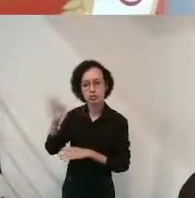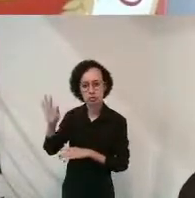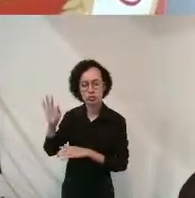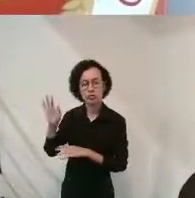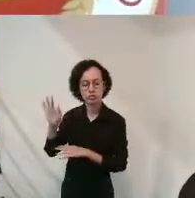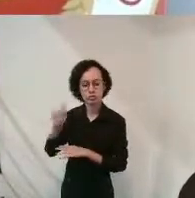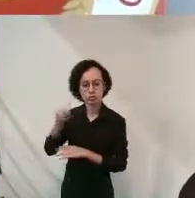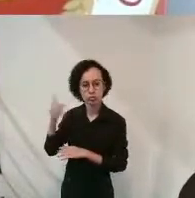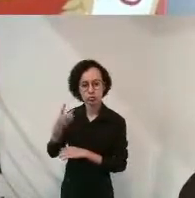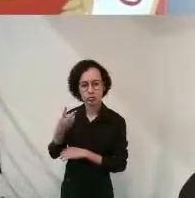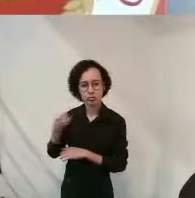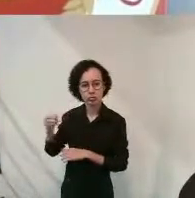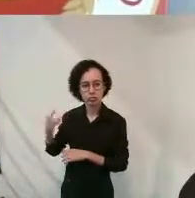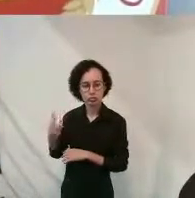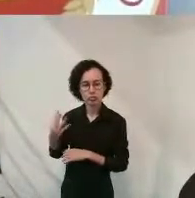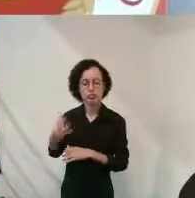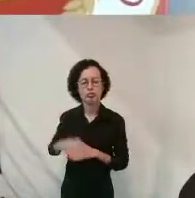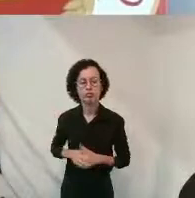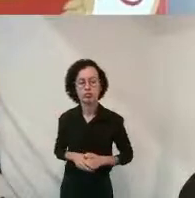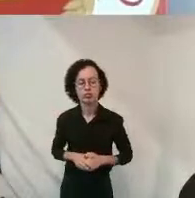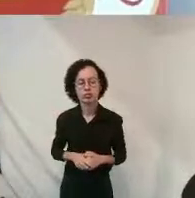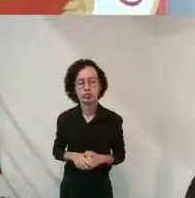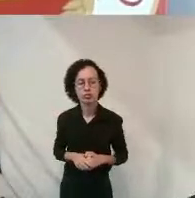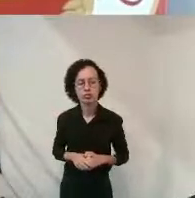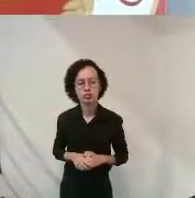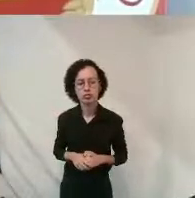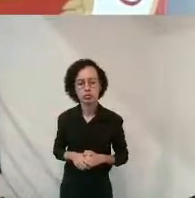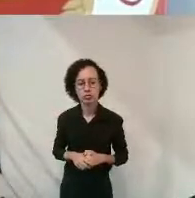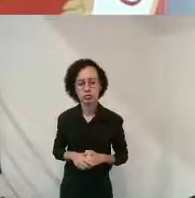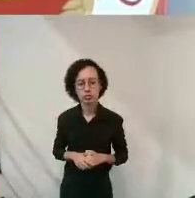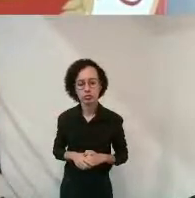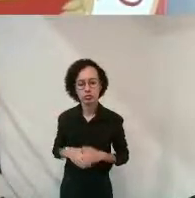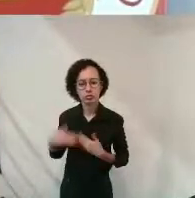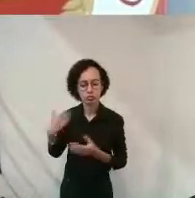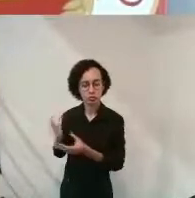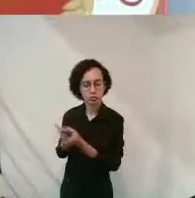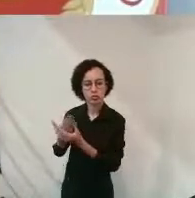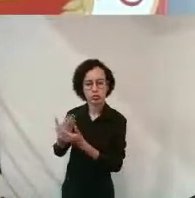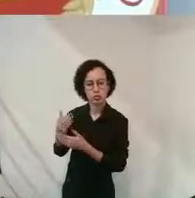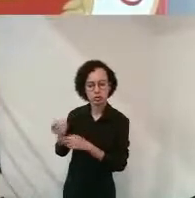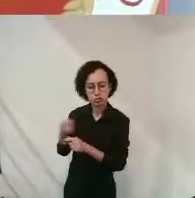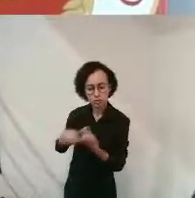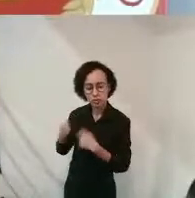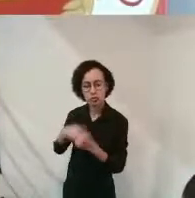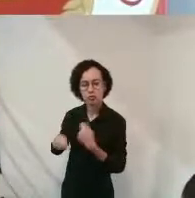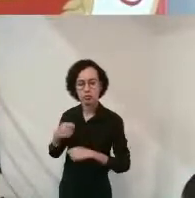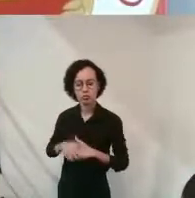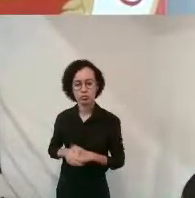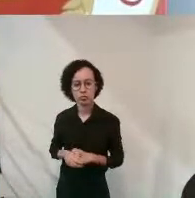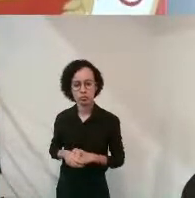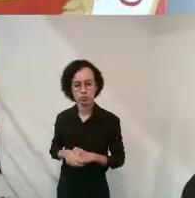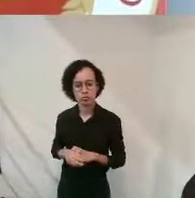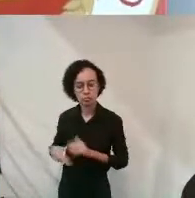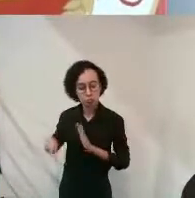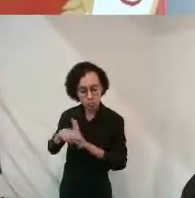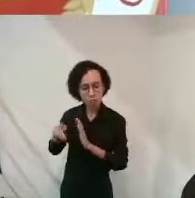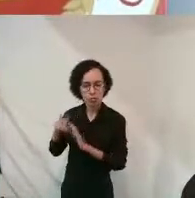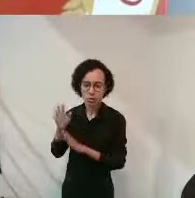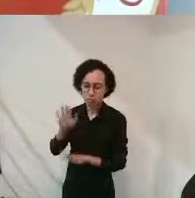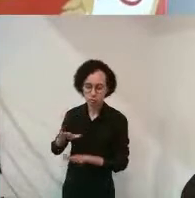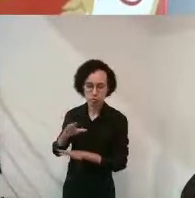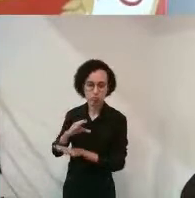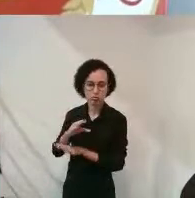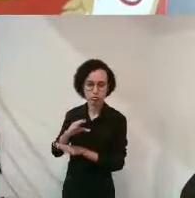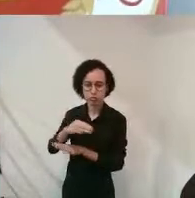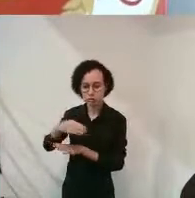2004, a primeira coisa, instaurar um procedimento administrativo, ou o próprio MP, e levantar